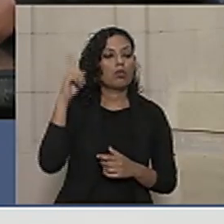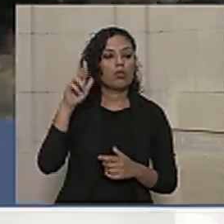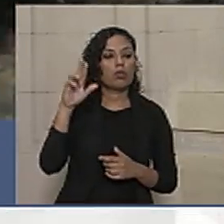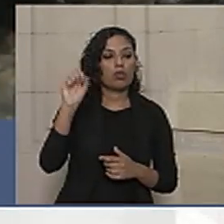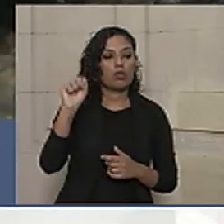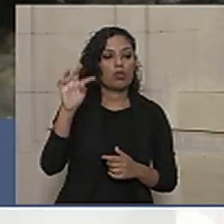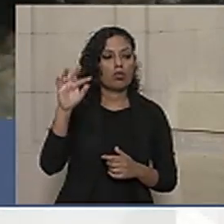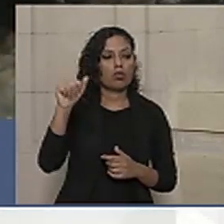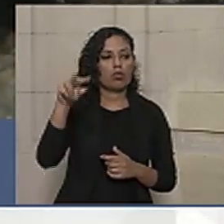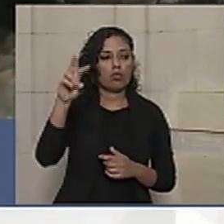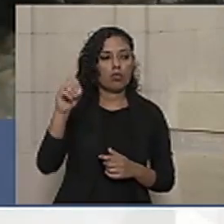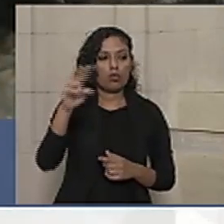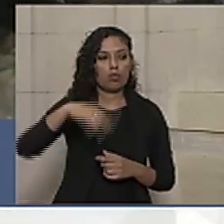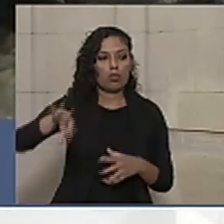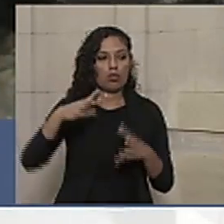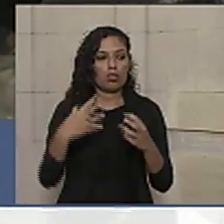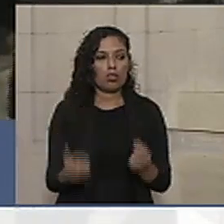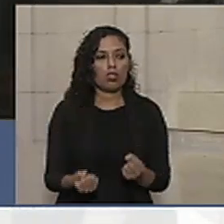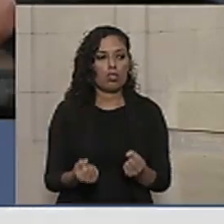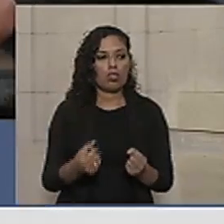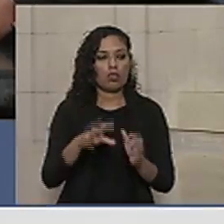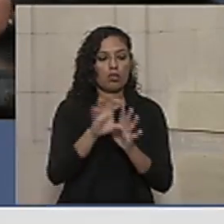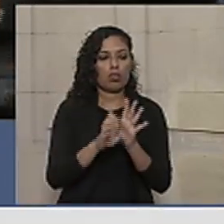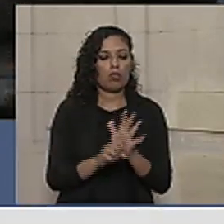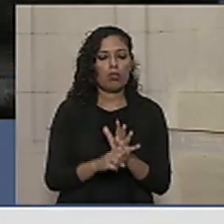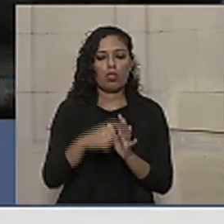Senhor presidente, favorável às emendas 1, 2 e 4.